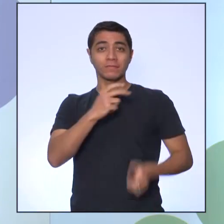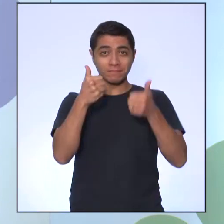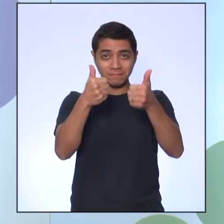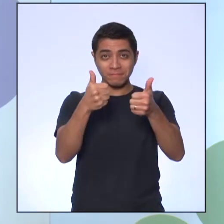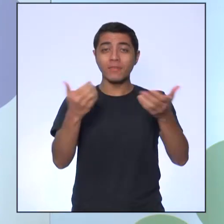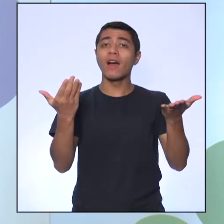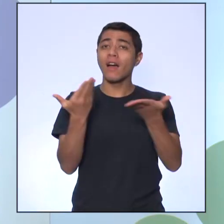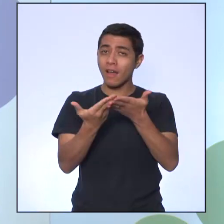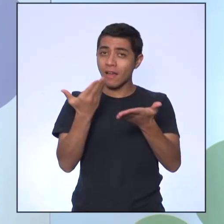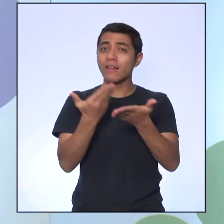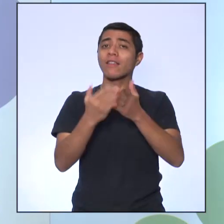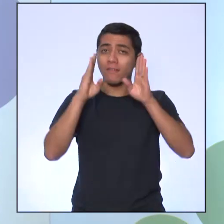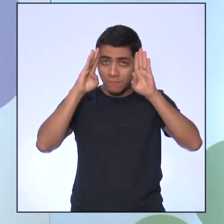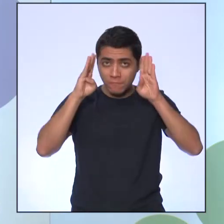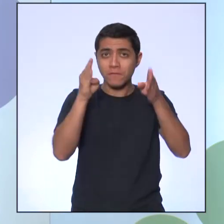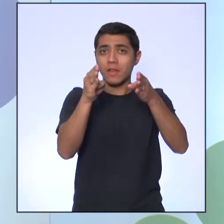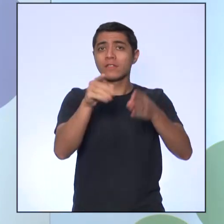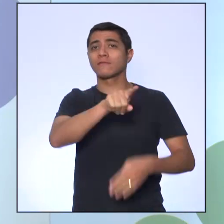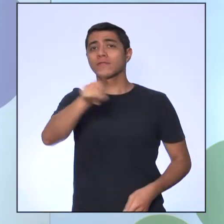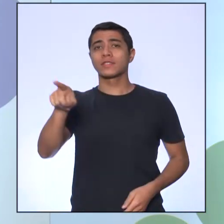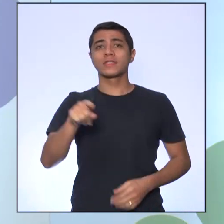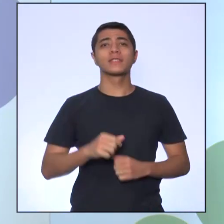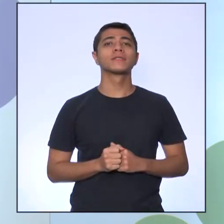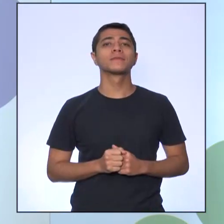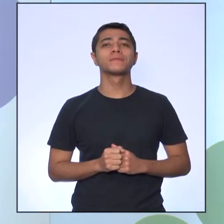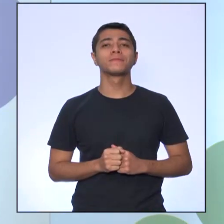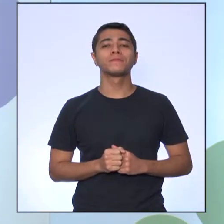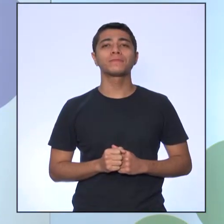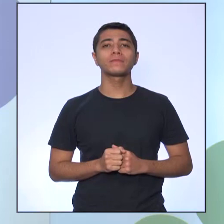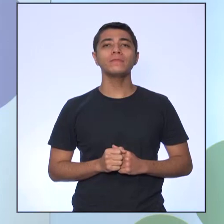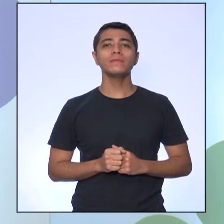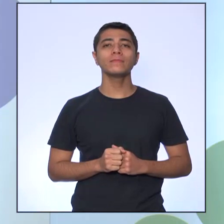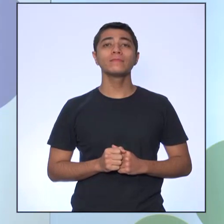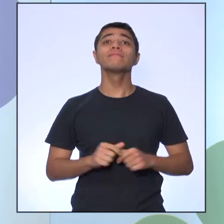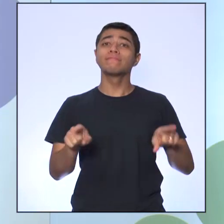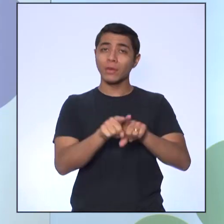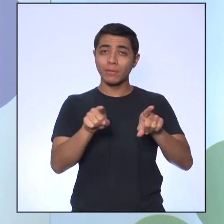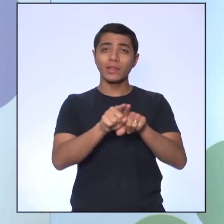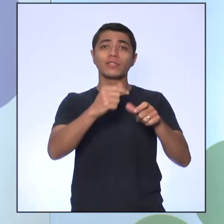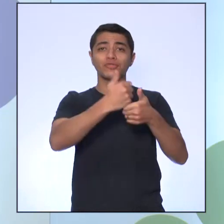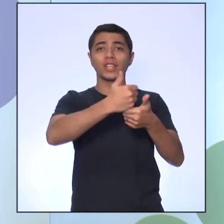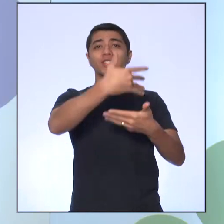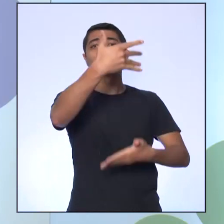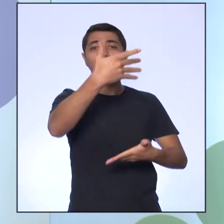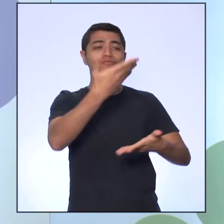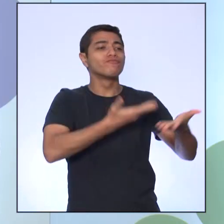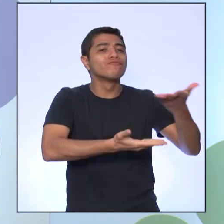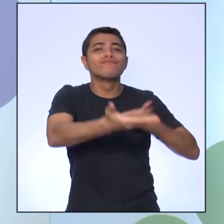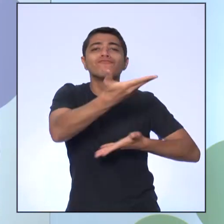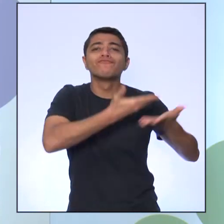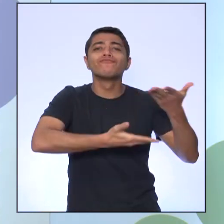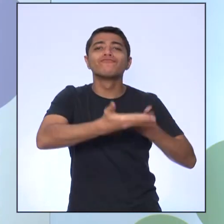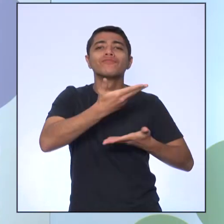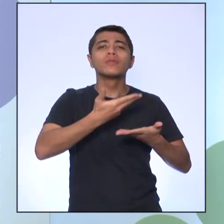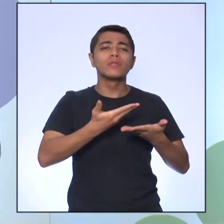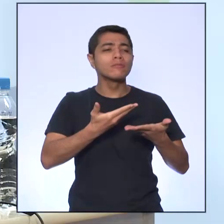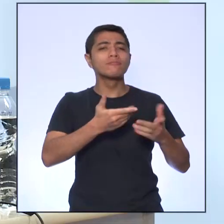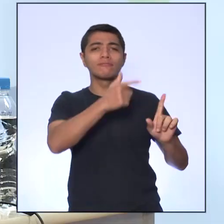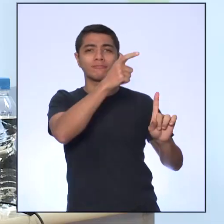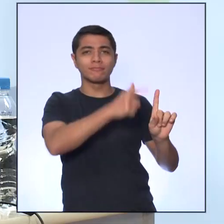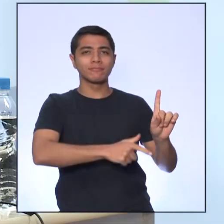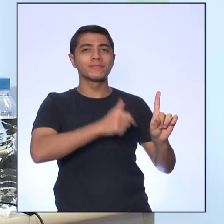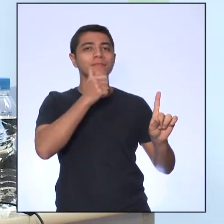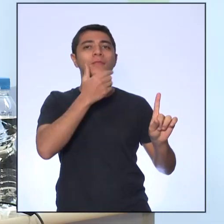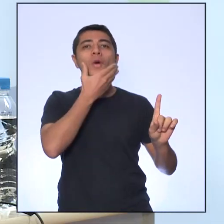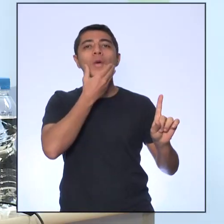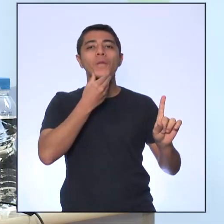hoje é para vocês. E para mediar as interações no chat junto com a gente, hoje nós temos a presença do professor Carlos